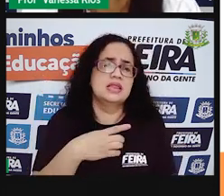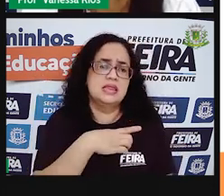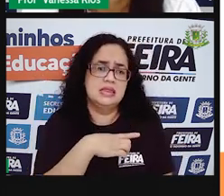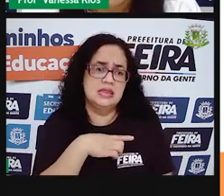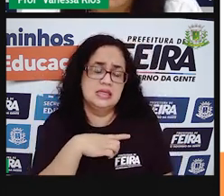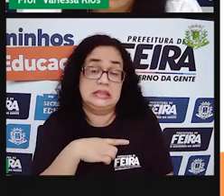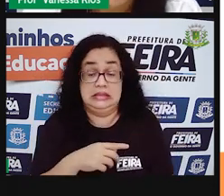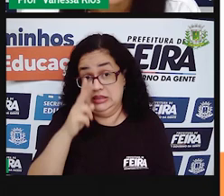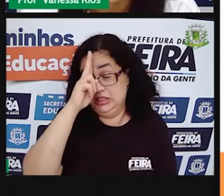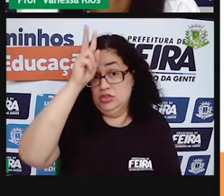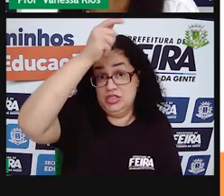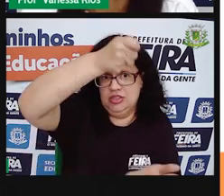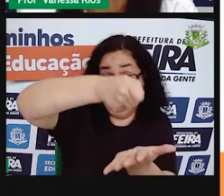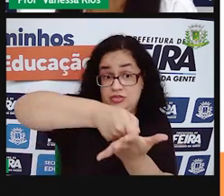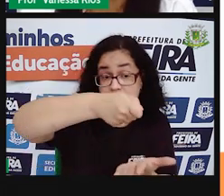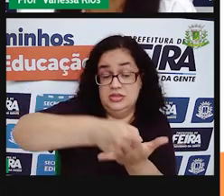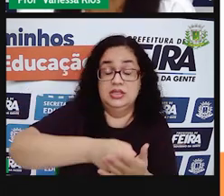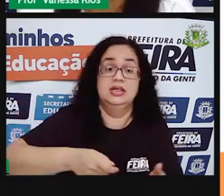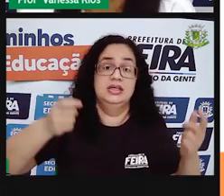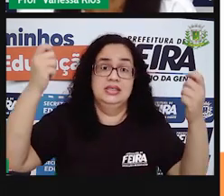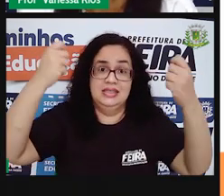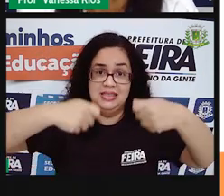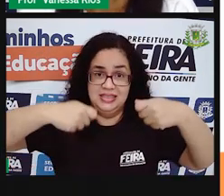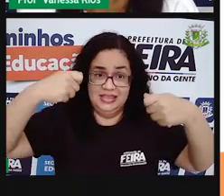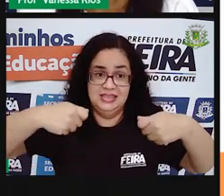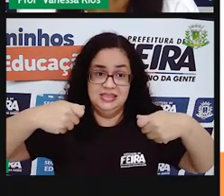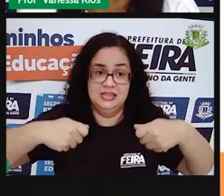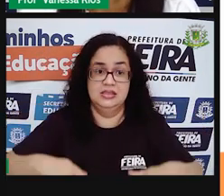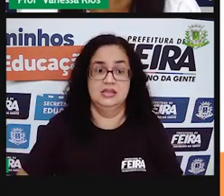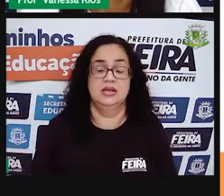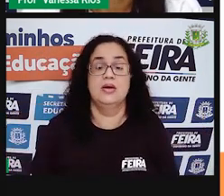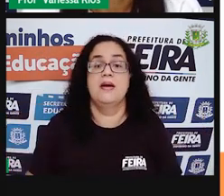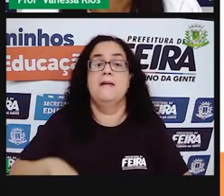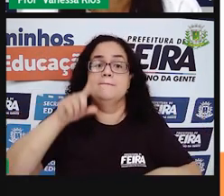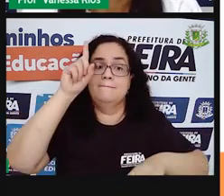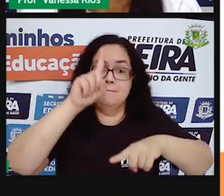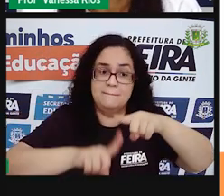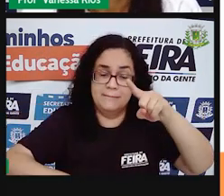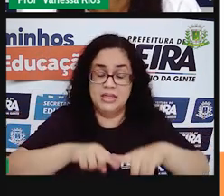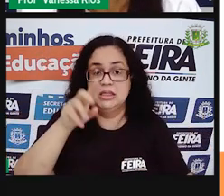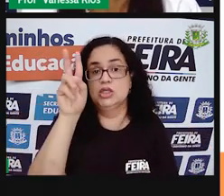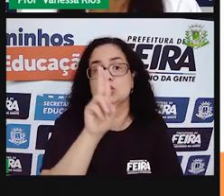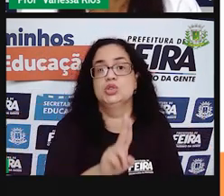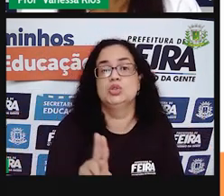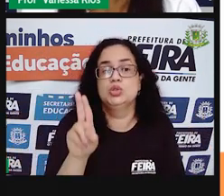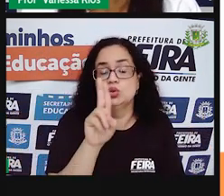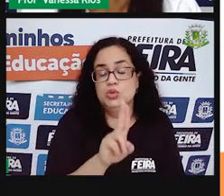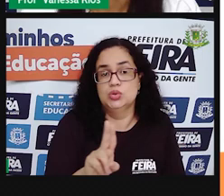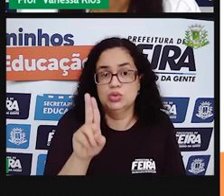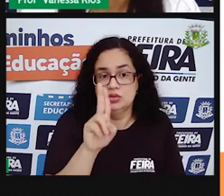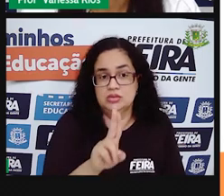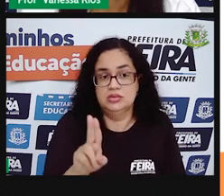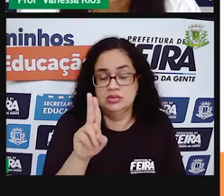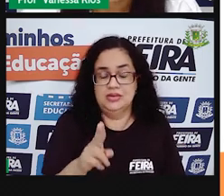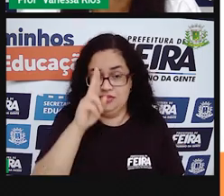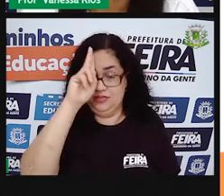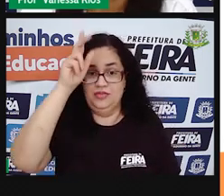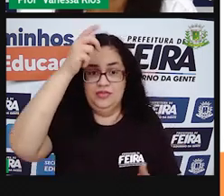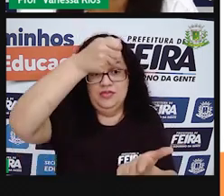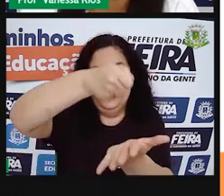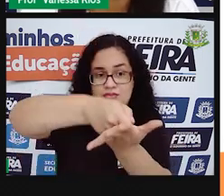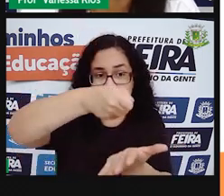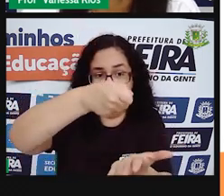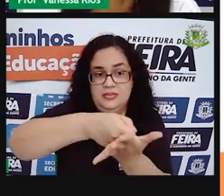essa resistência, é necessário aí que o material utilizado seja um material